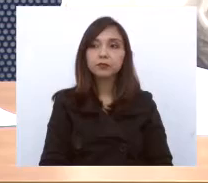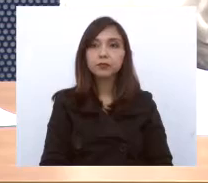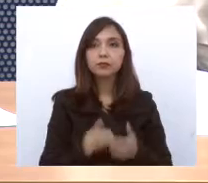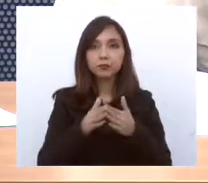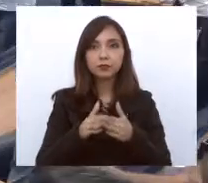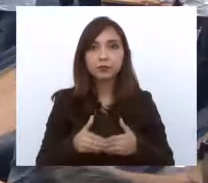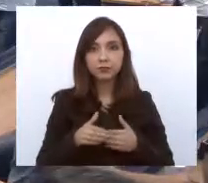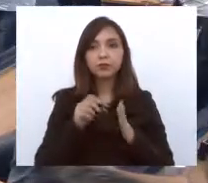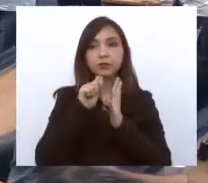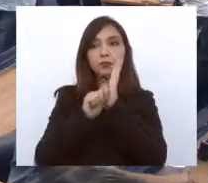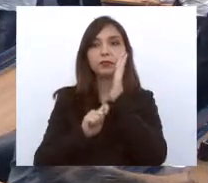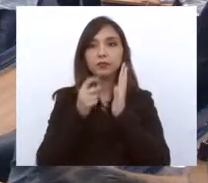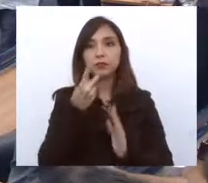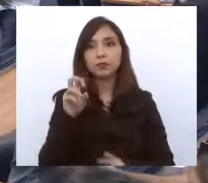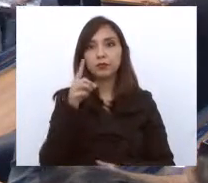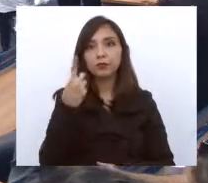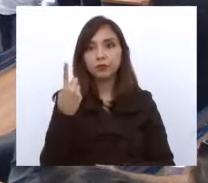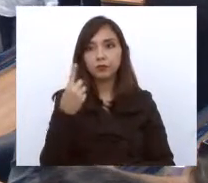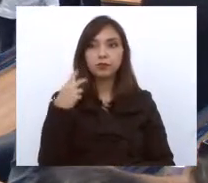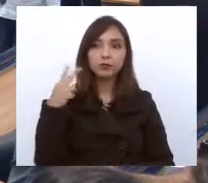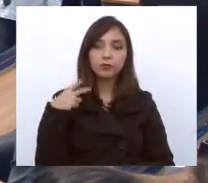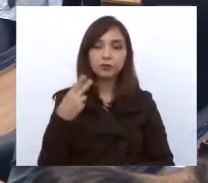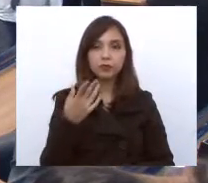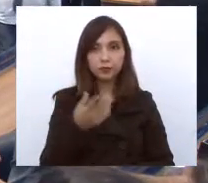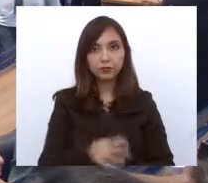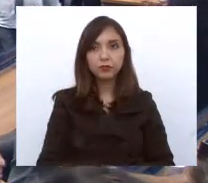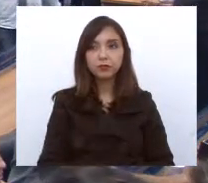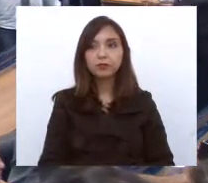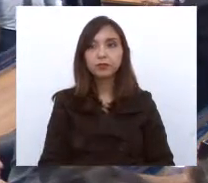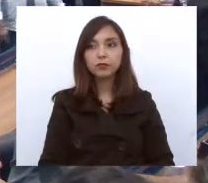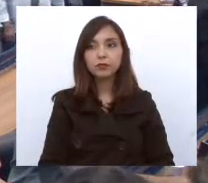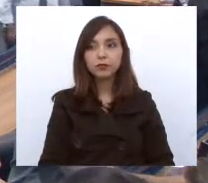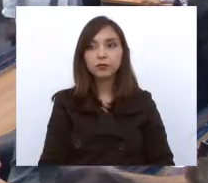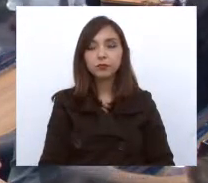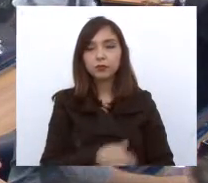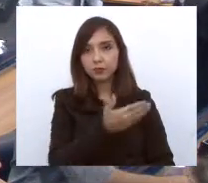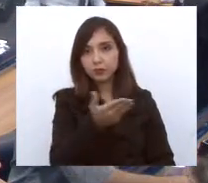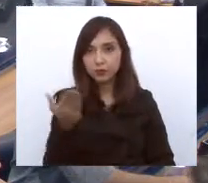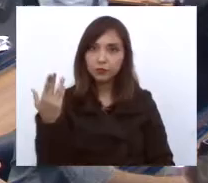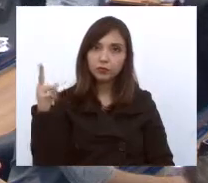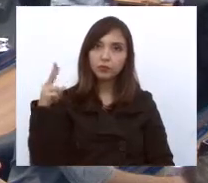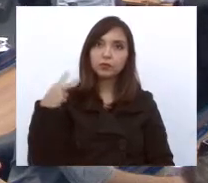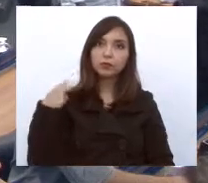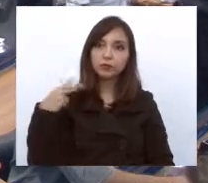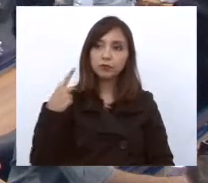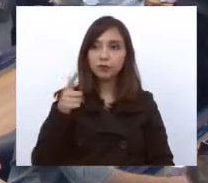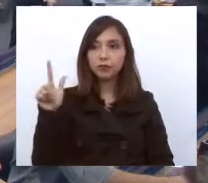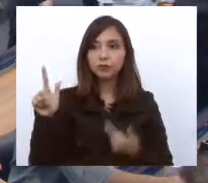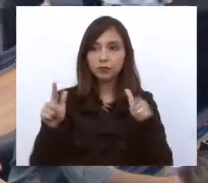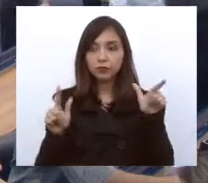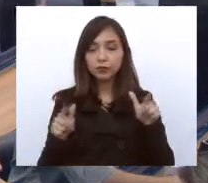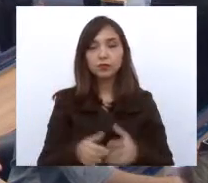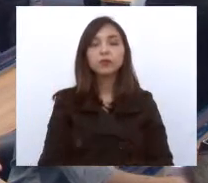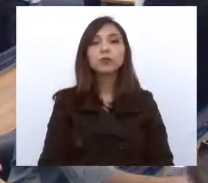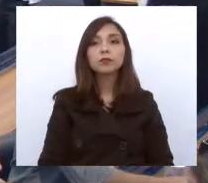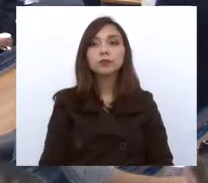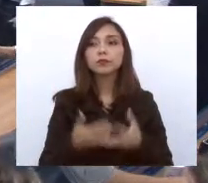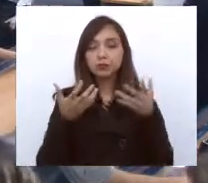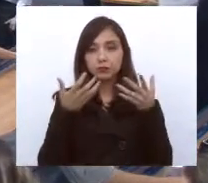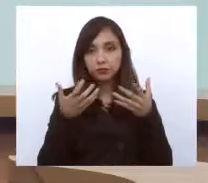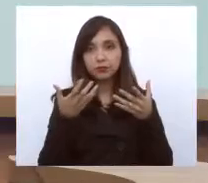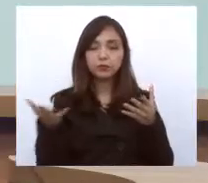palavra pelo 151, senhor presidente. Pelo artigo 151, vereador. Senhor presidente e demais colegas vereadores, eu quero